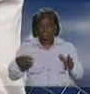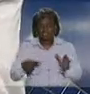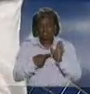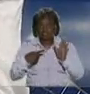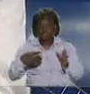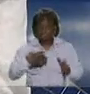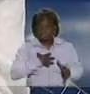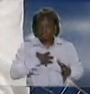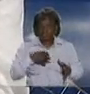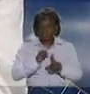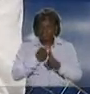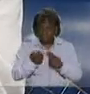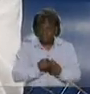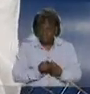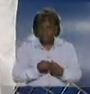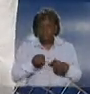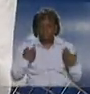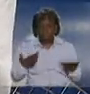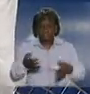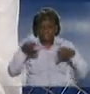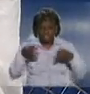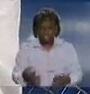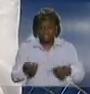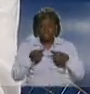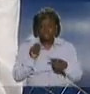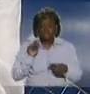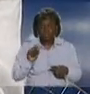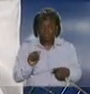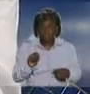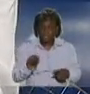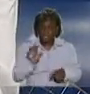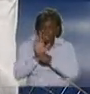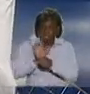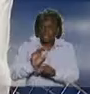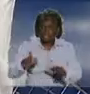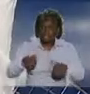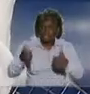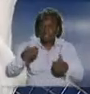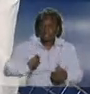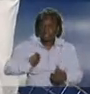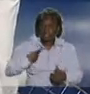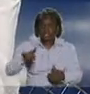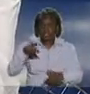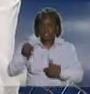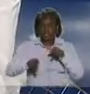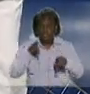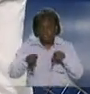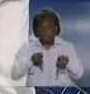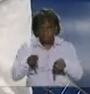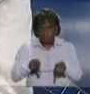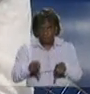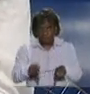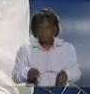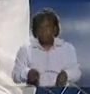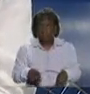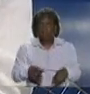impacto social. Na realidade, em termos concretos, é melhorar as condições de vida dessa população, tá